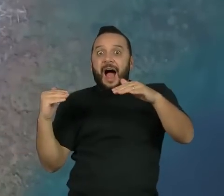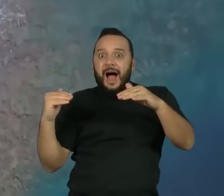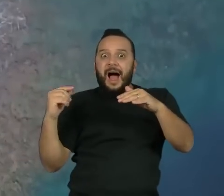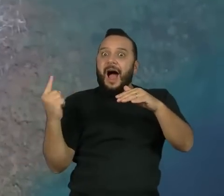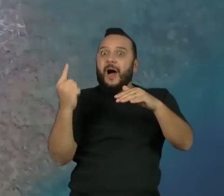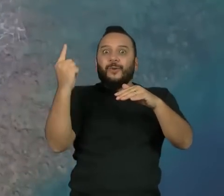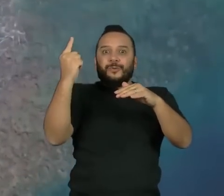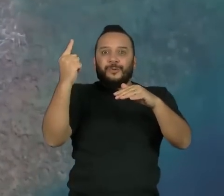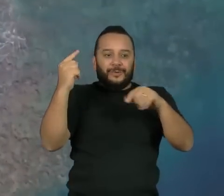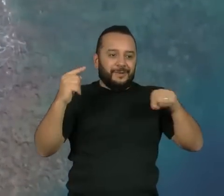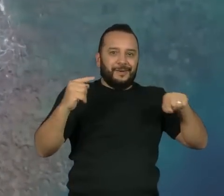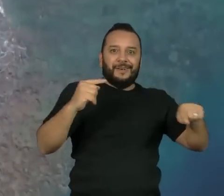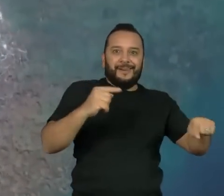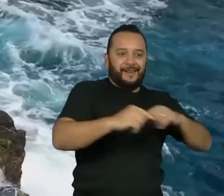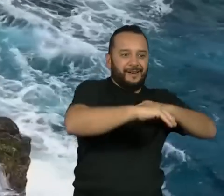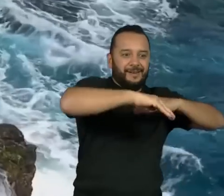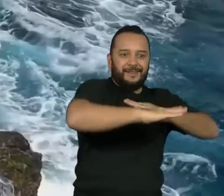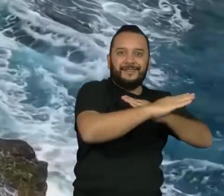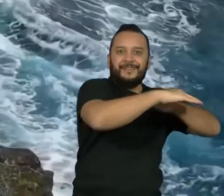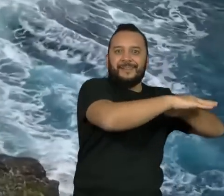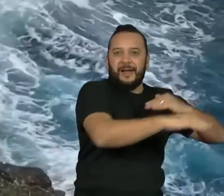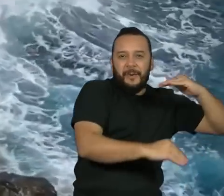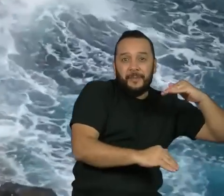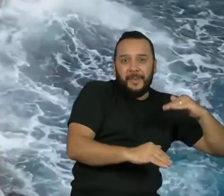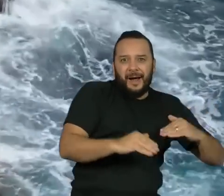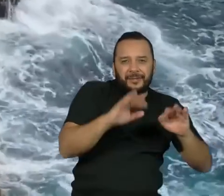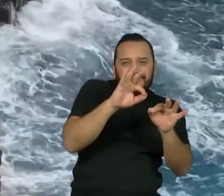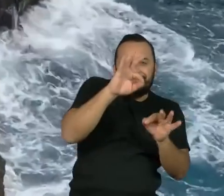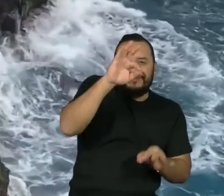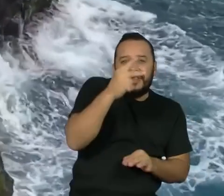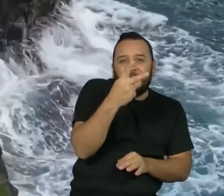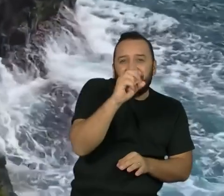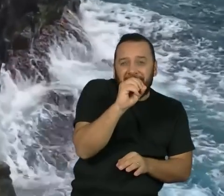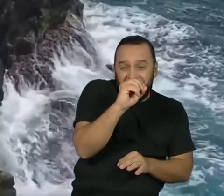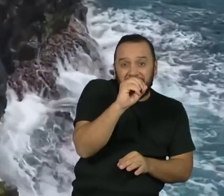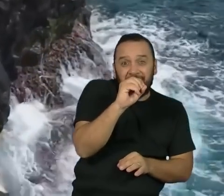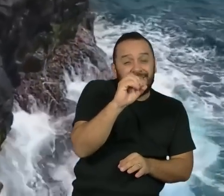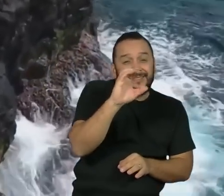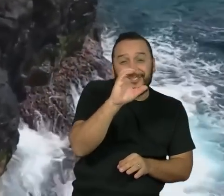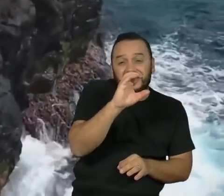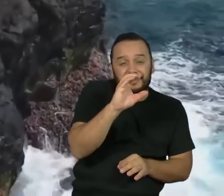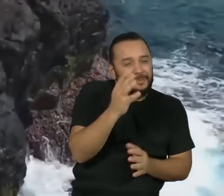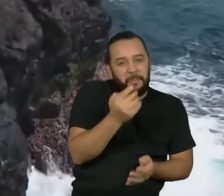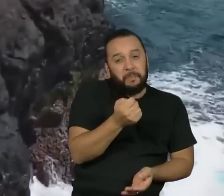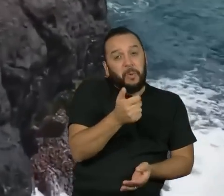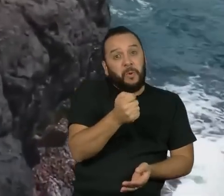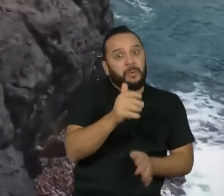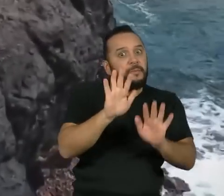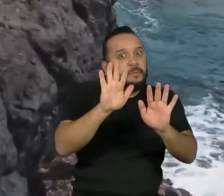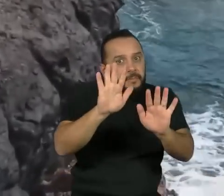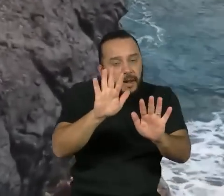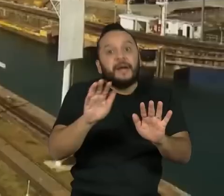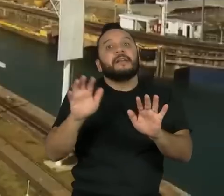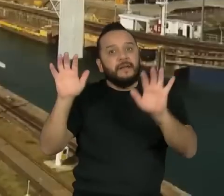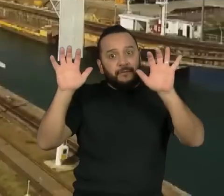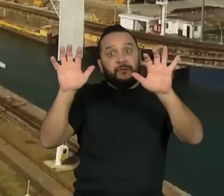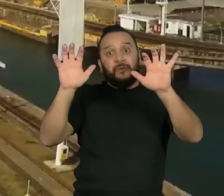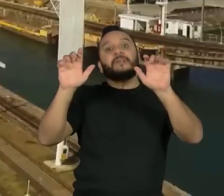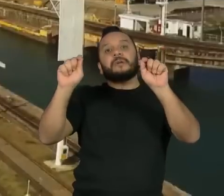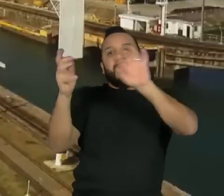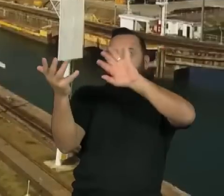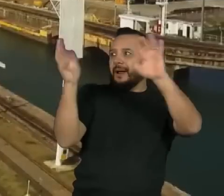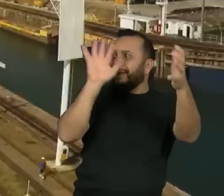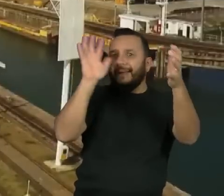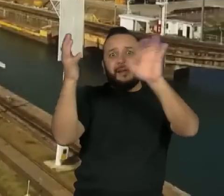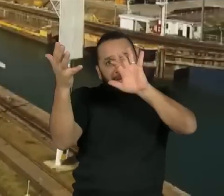essa diferença pode interferir na circulação oceânica, no clima global, na navegação e até em obras como a do Canal